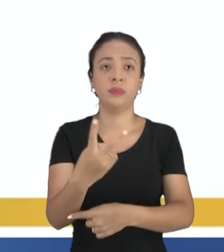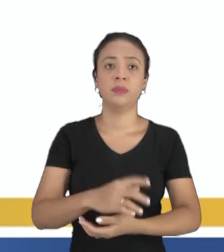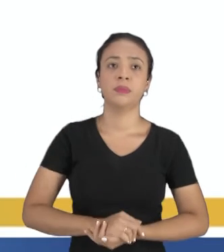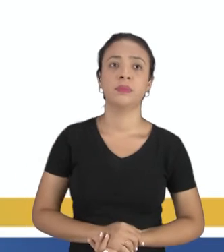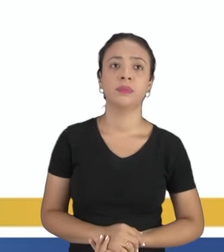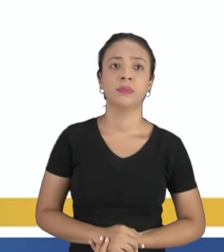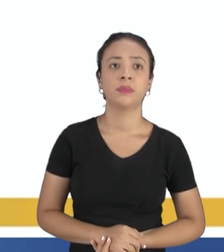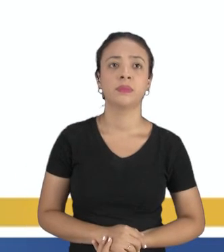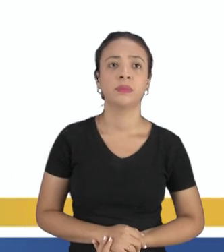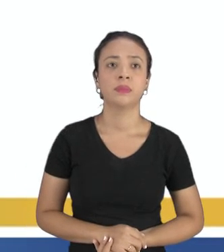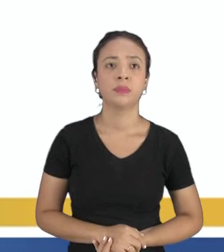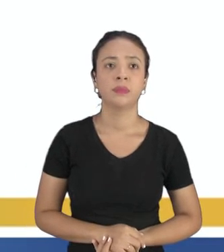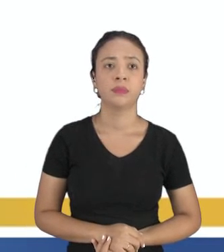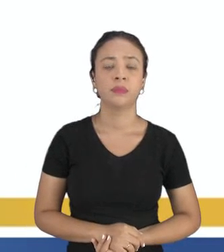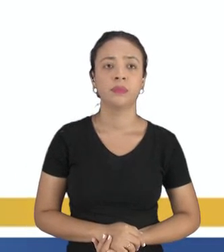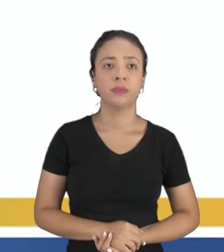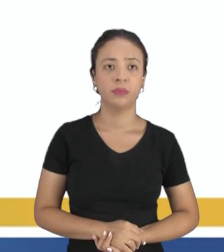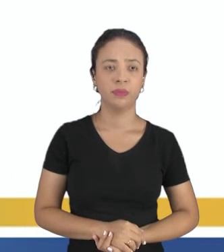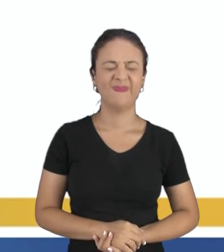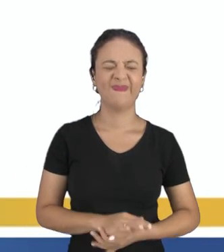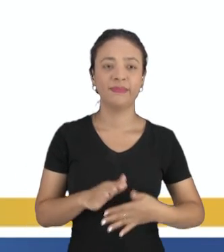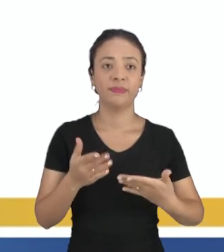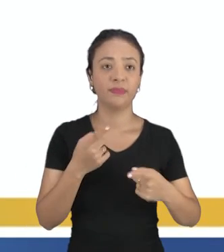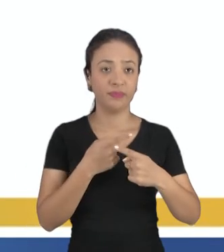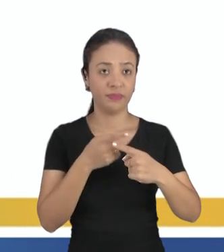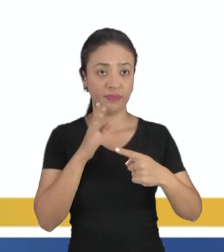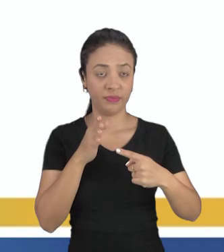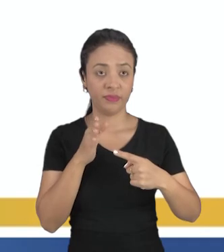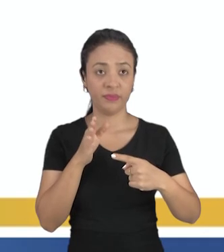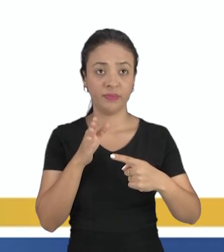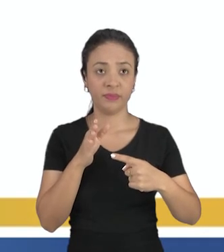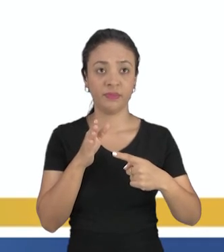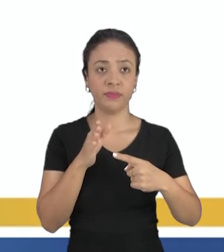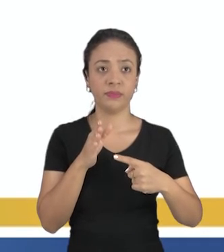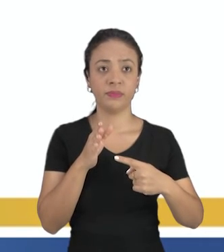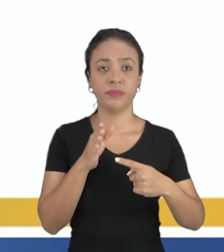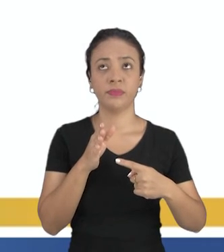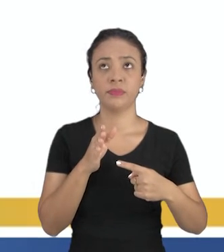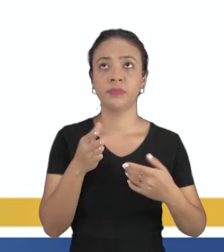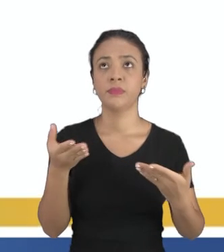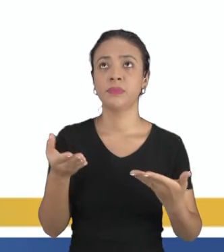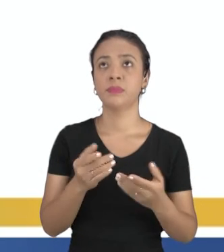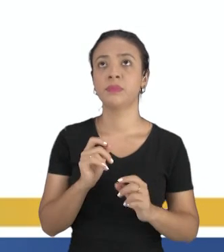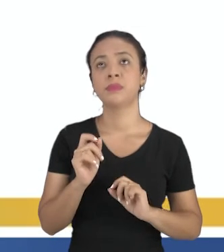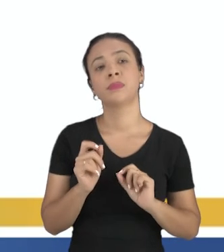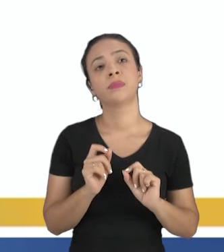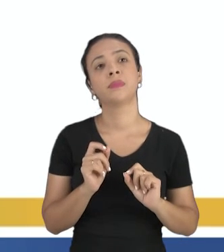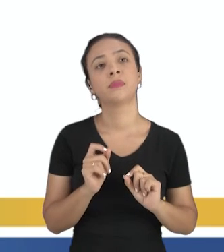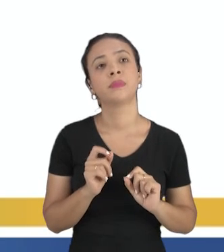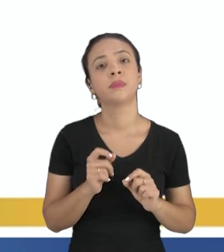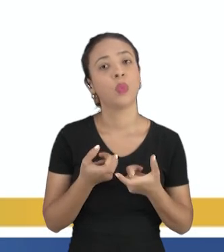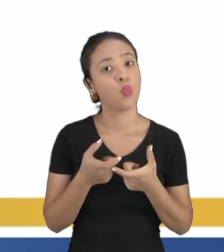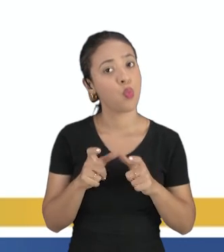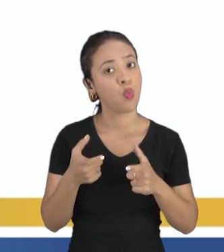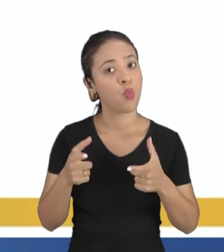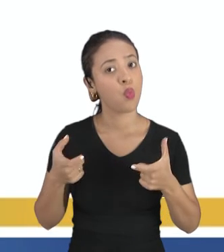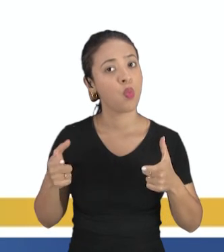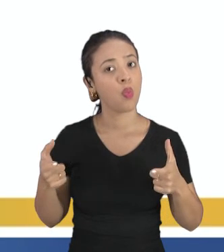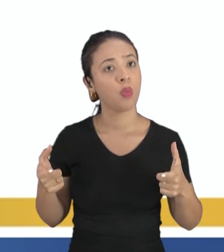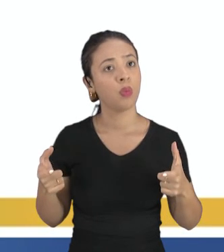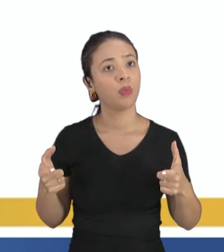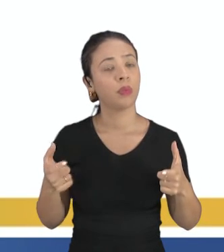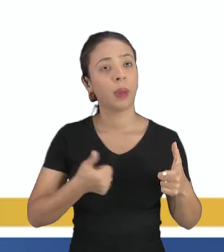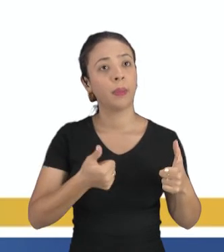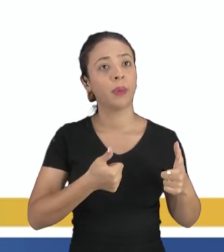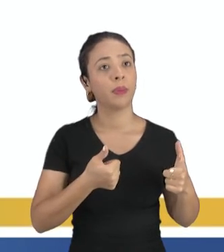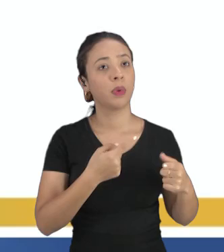2. Tá? Feita a multiplicação, aí eu já vou aumentando. Então, na